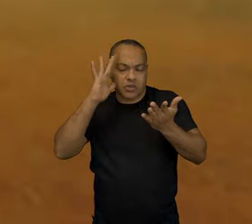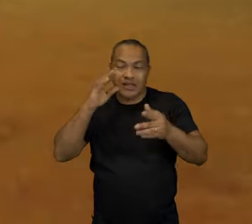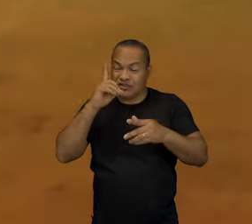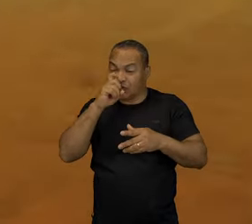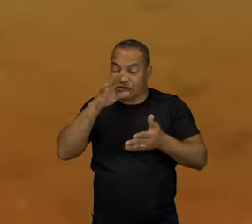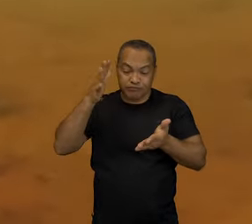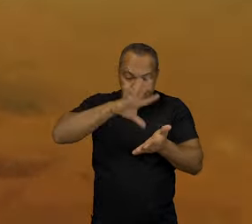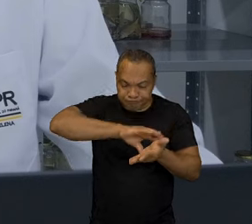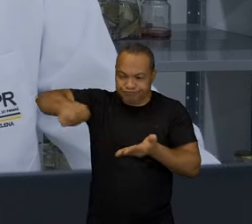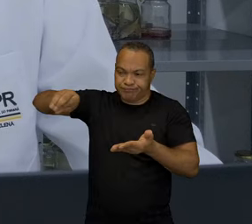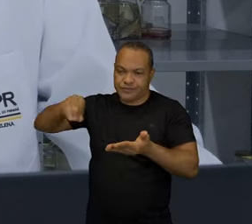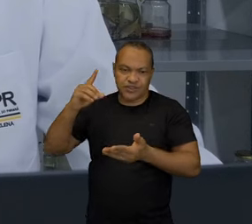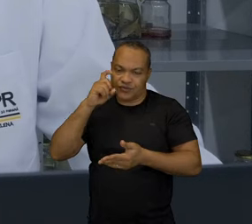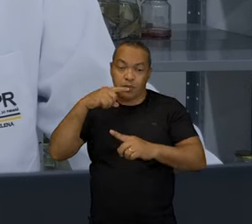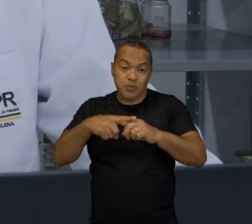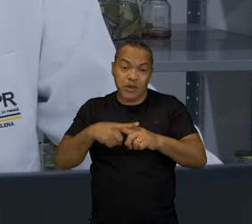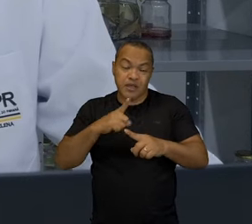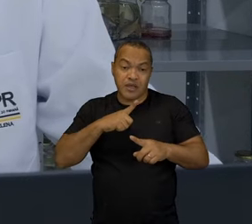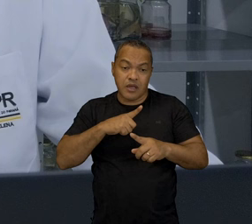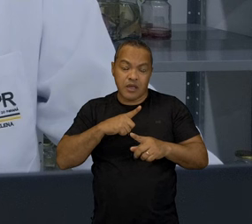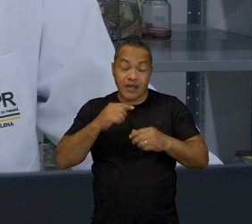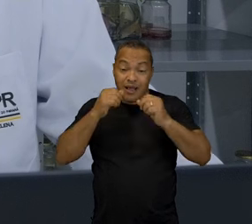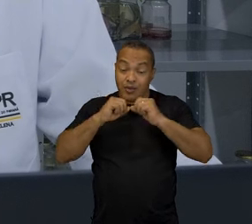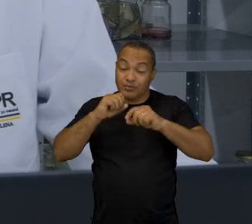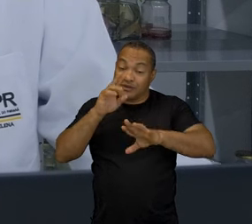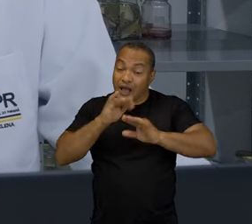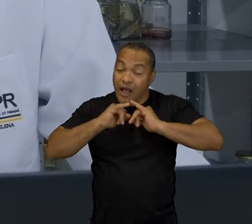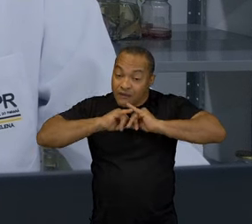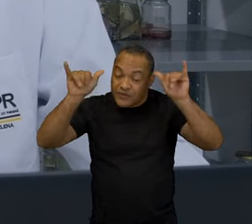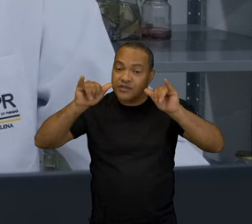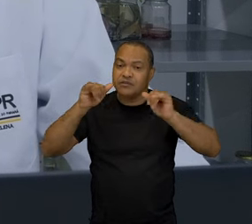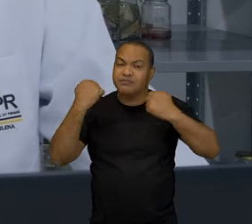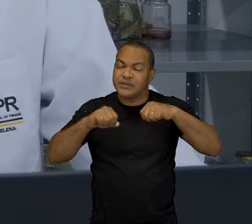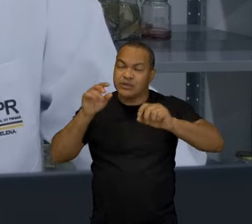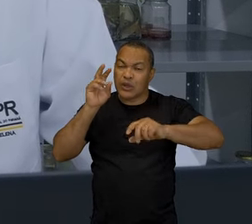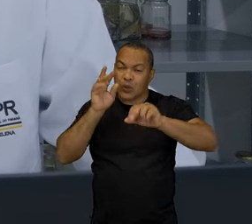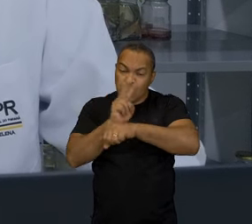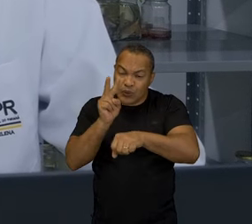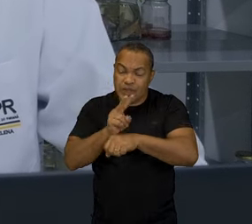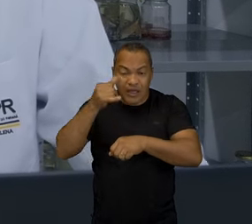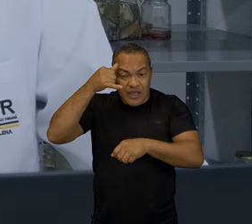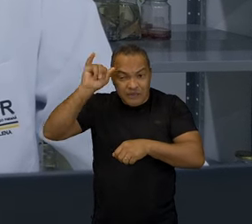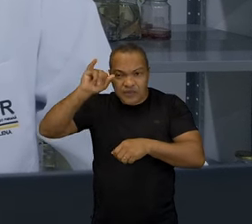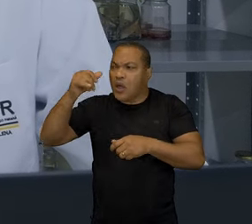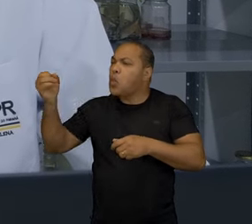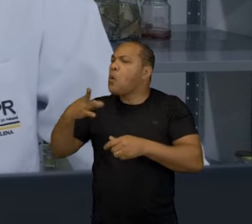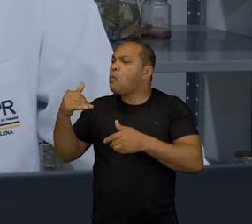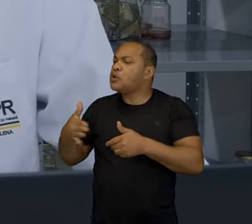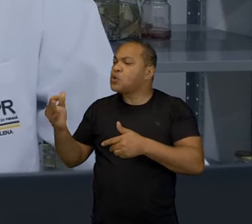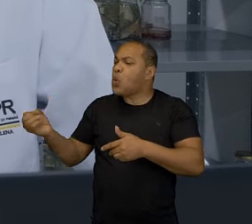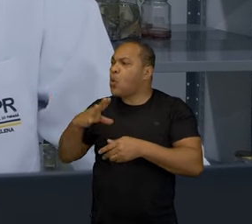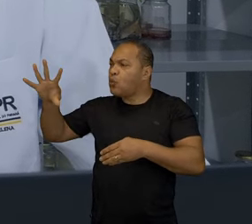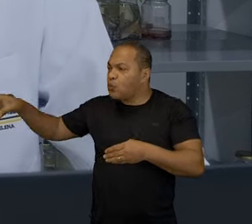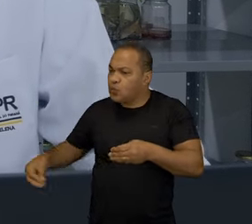você retirá-lo do ambiente. E a gente deixa sempre esse alerta, né, esse cuidado, da importância de evitar a introdução de